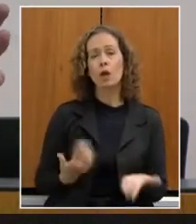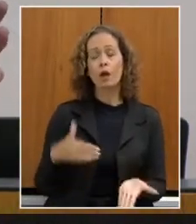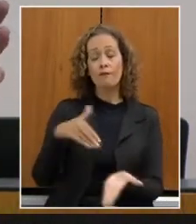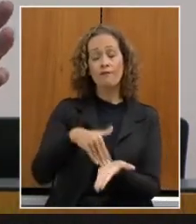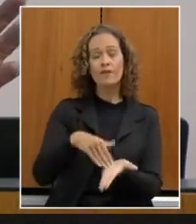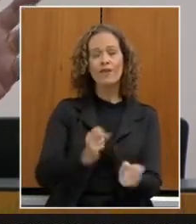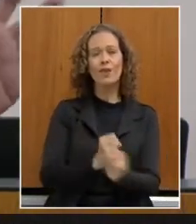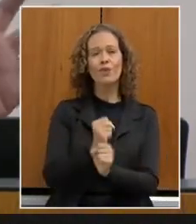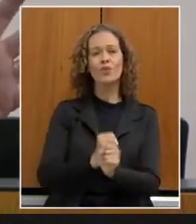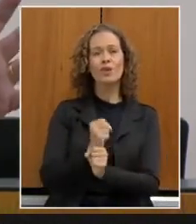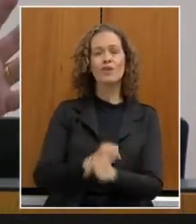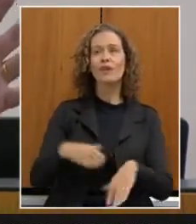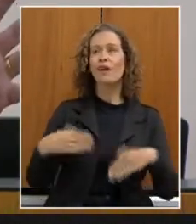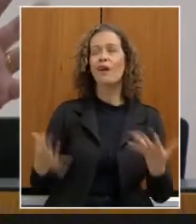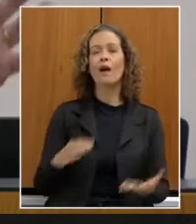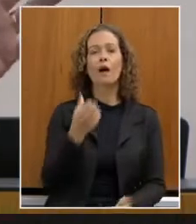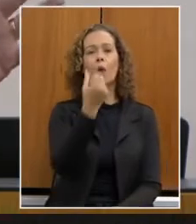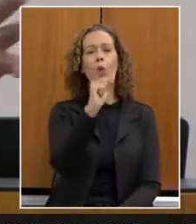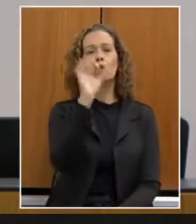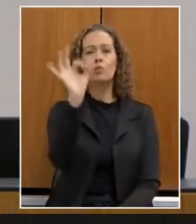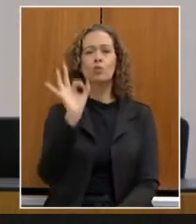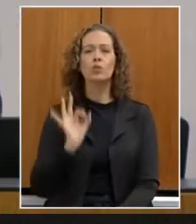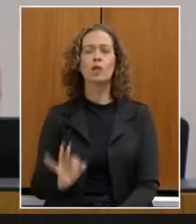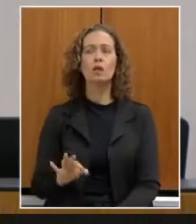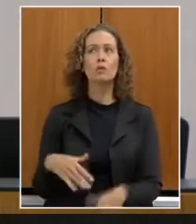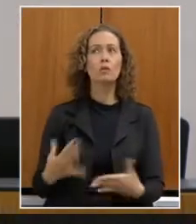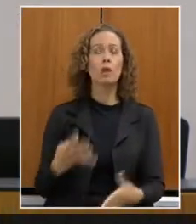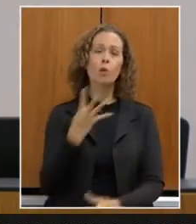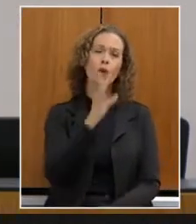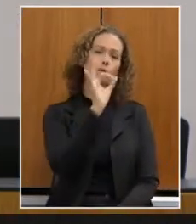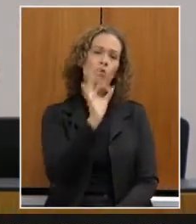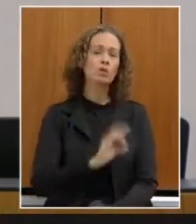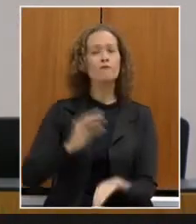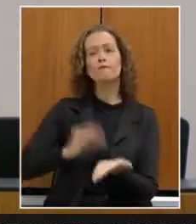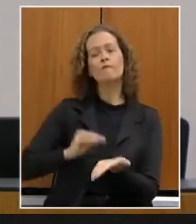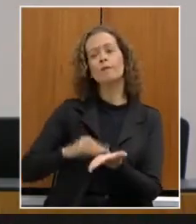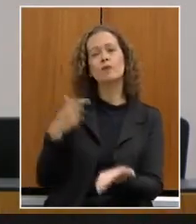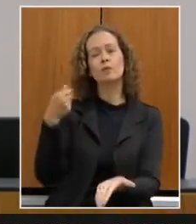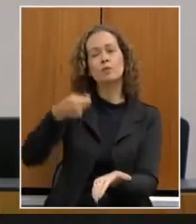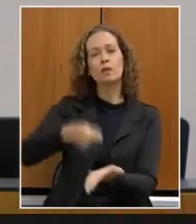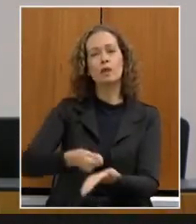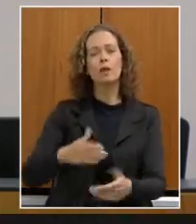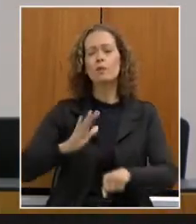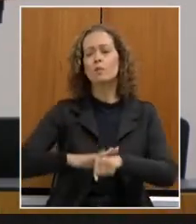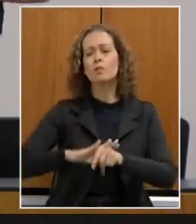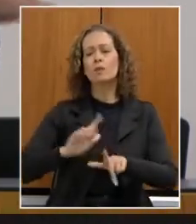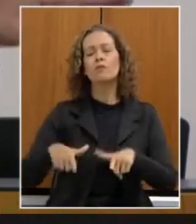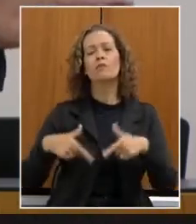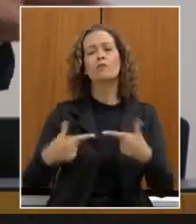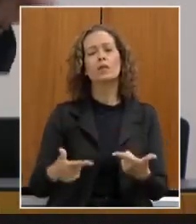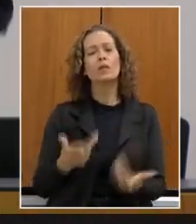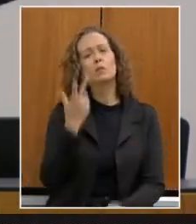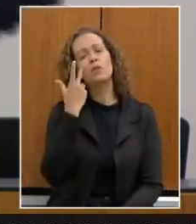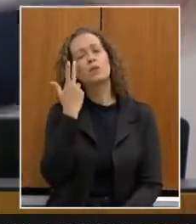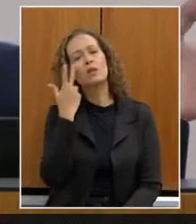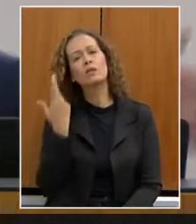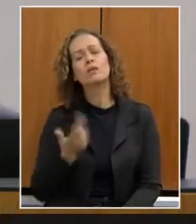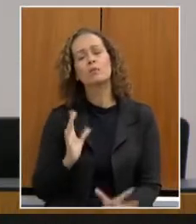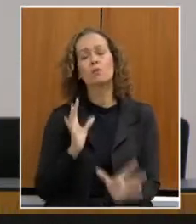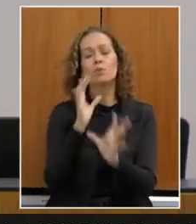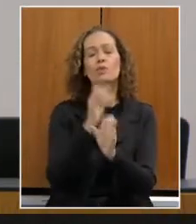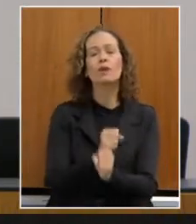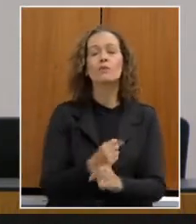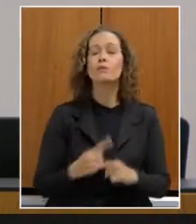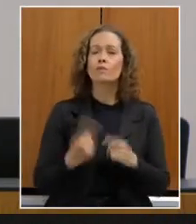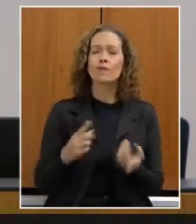ah, não, passou 8%, então vamos colocar 4% em resta a pagar para fazer a normatização contábil, mas que, na